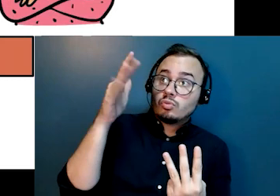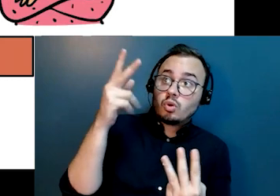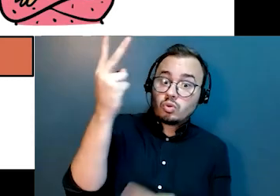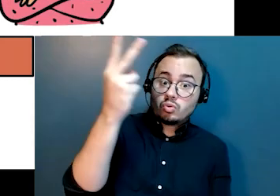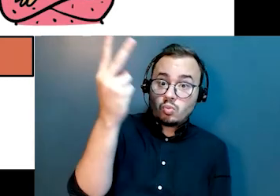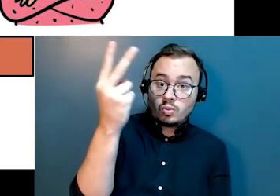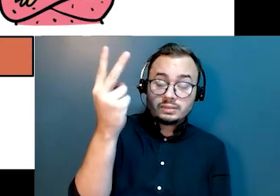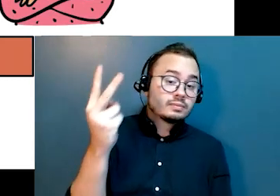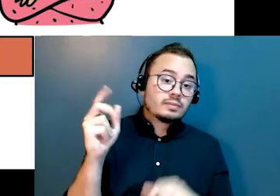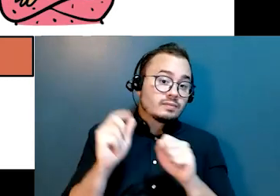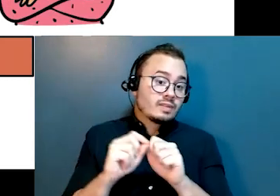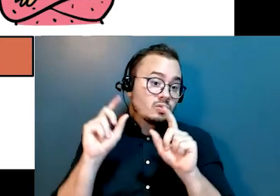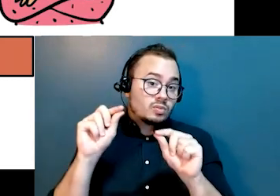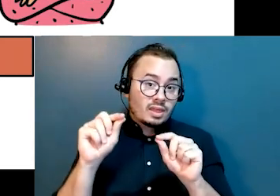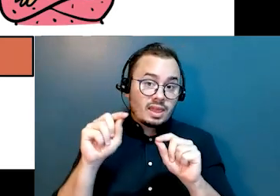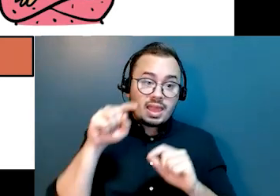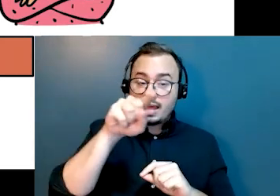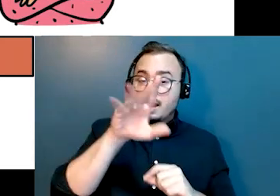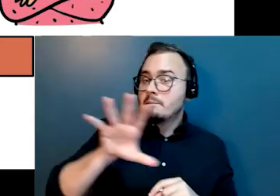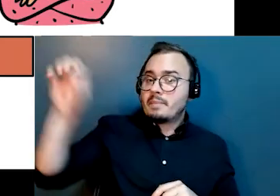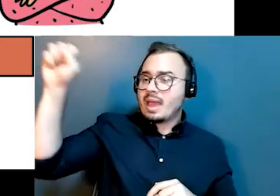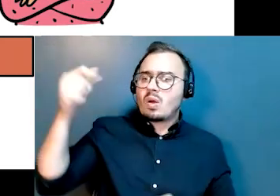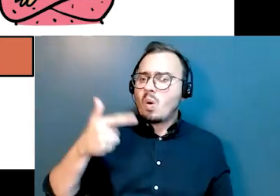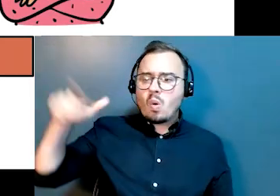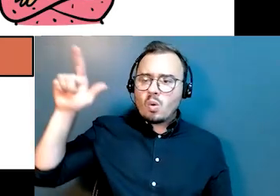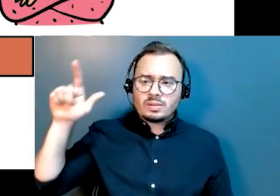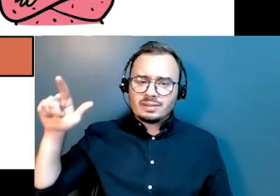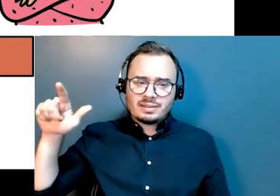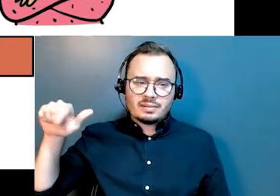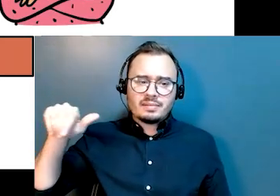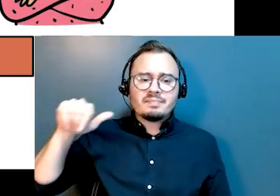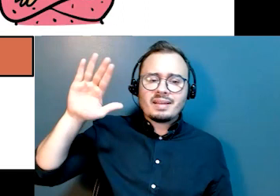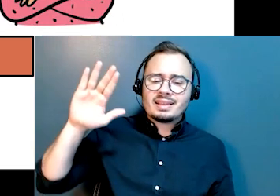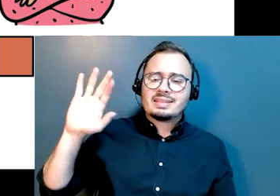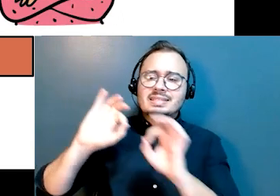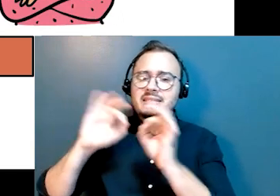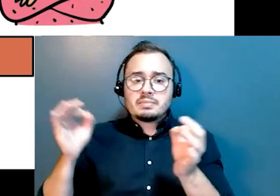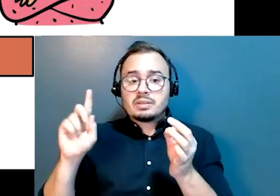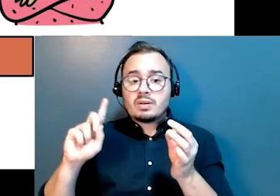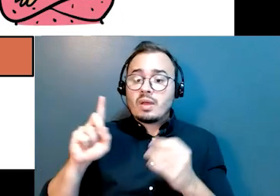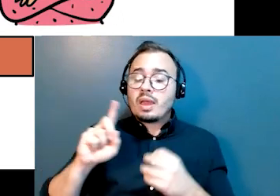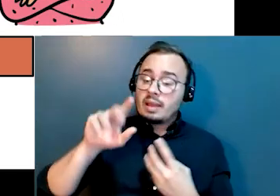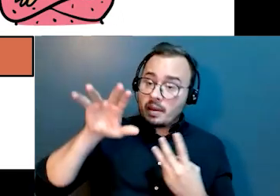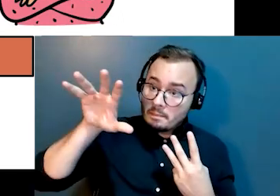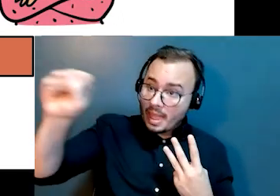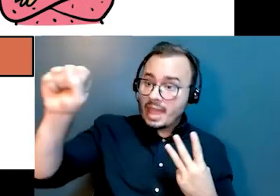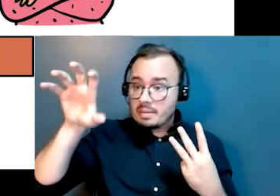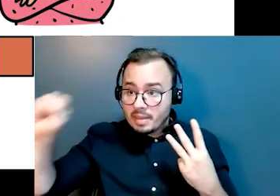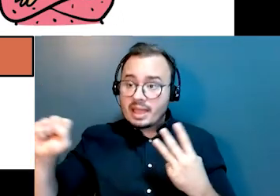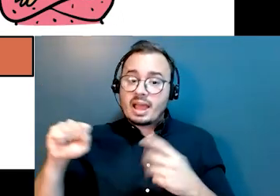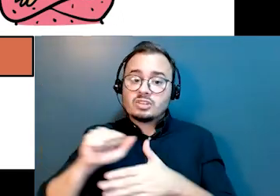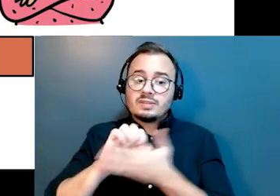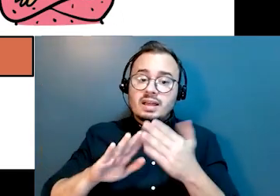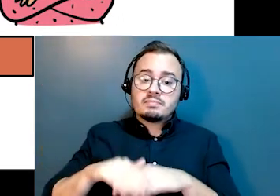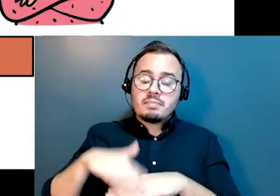Ingrid priorizarem por conta uma atividade da sua especialidade, elas vão puxar as atividades